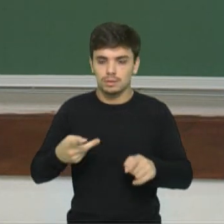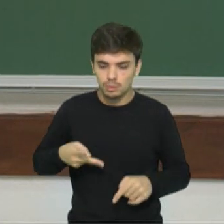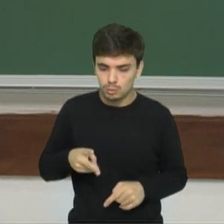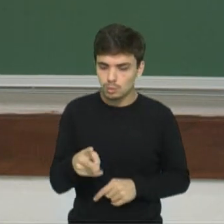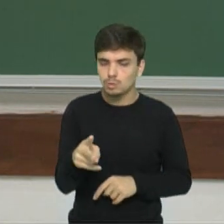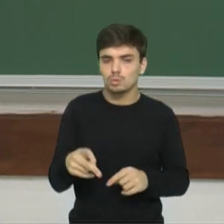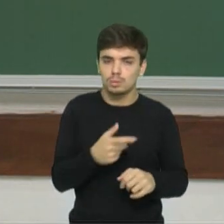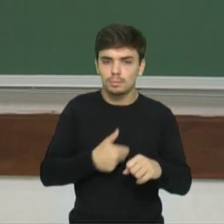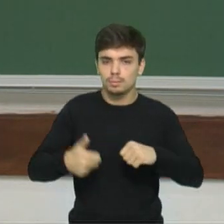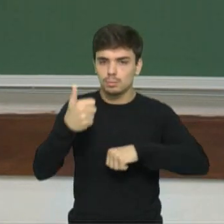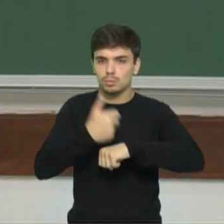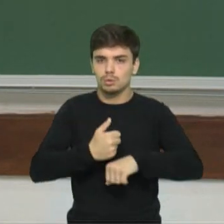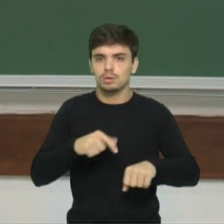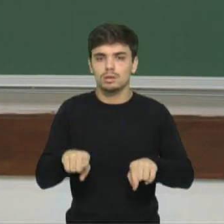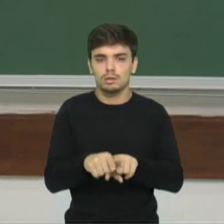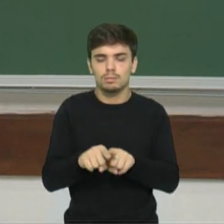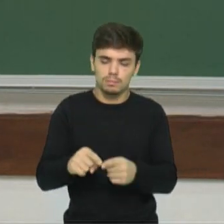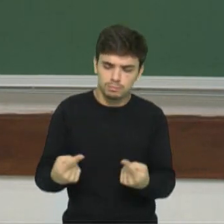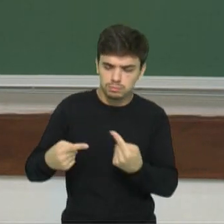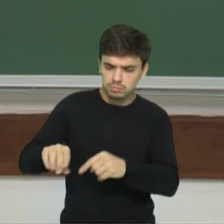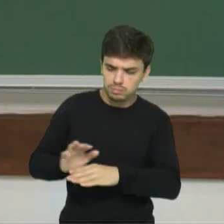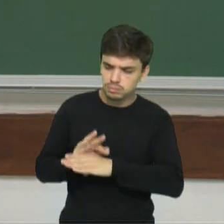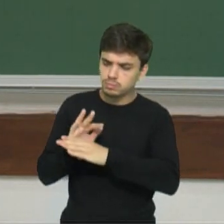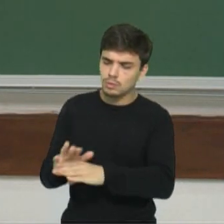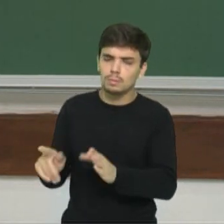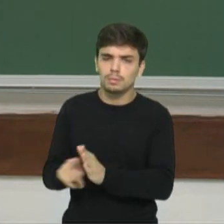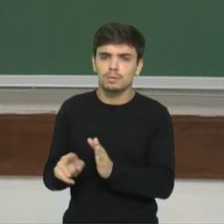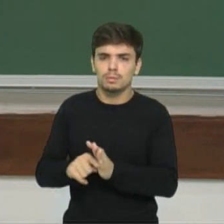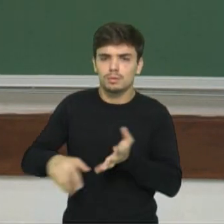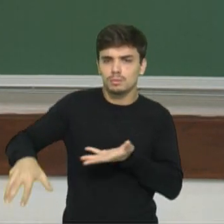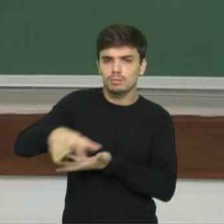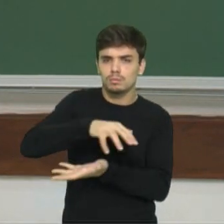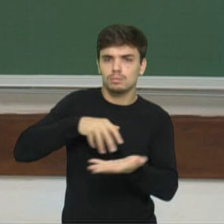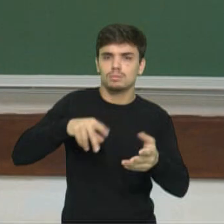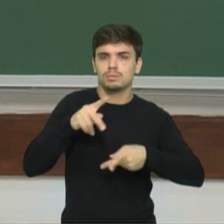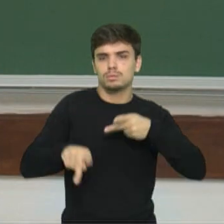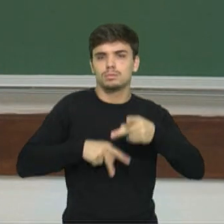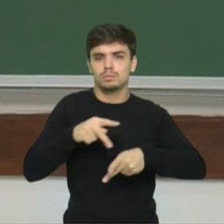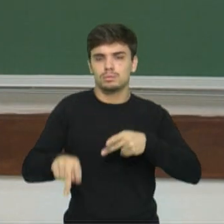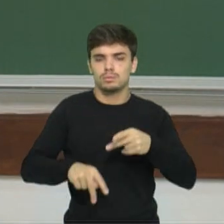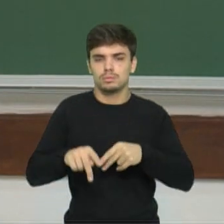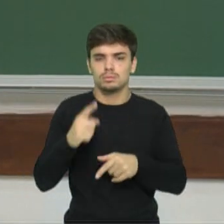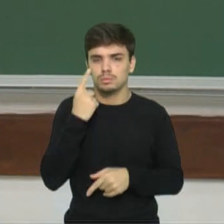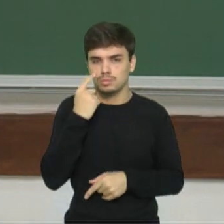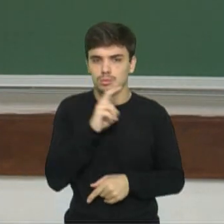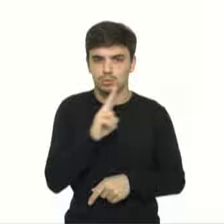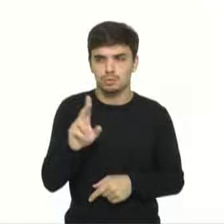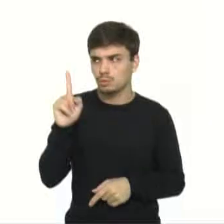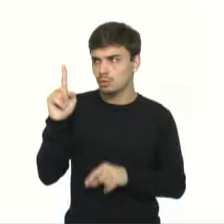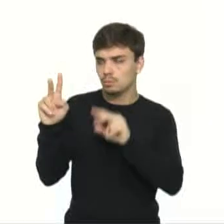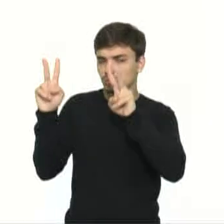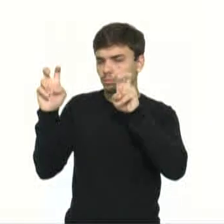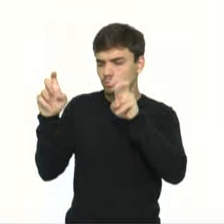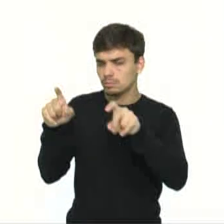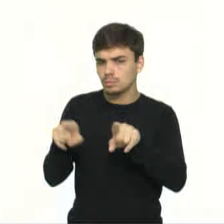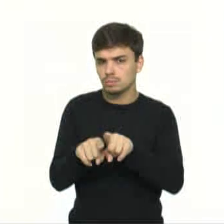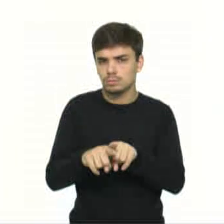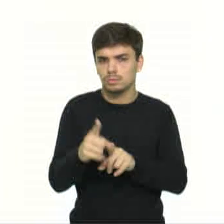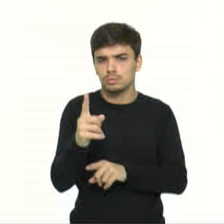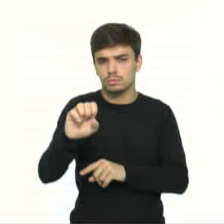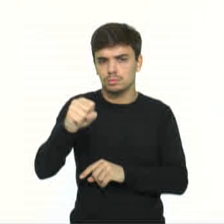poder, né? Ele vai enfrentar as rebeliões populares, chamadas de La Protestas, em 1983,